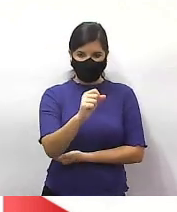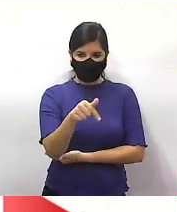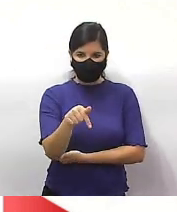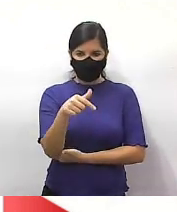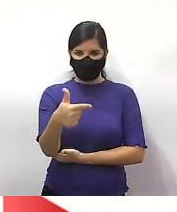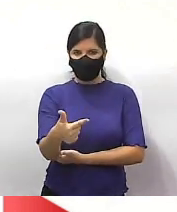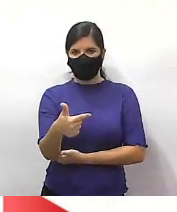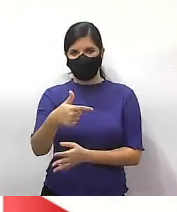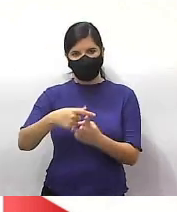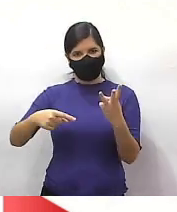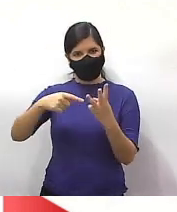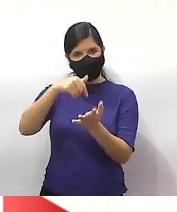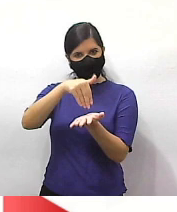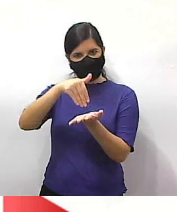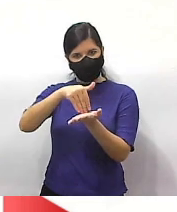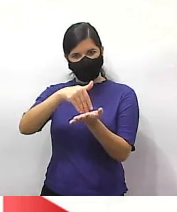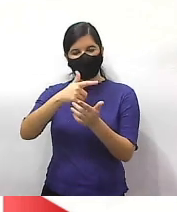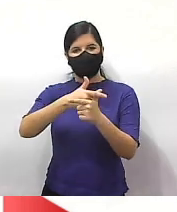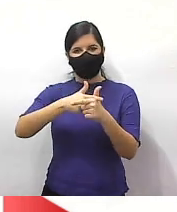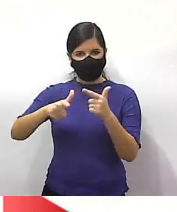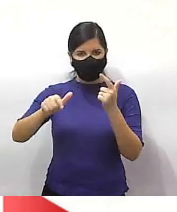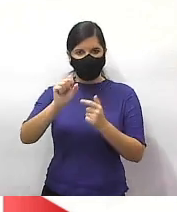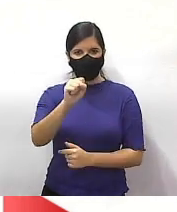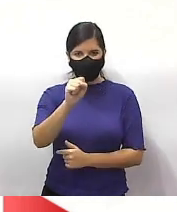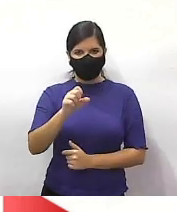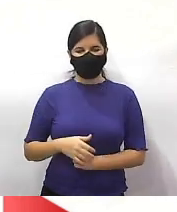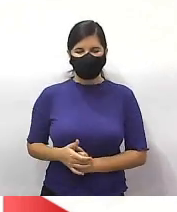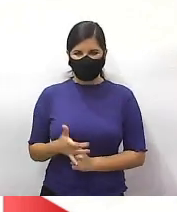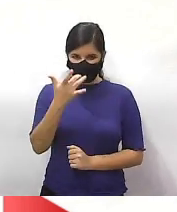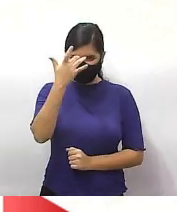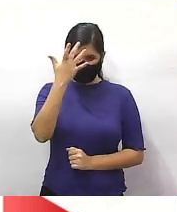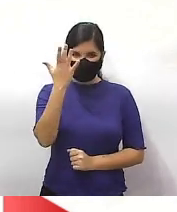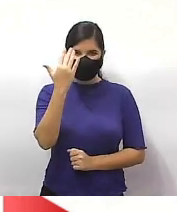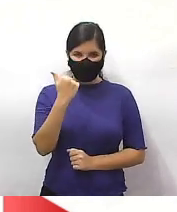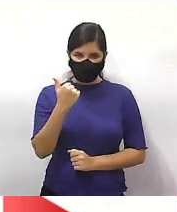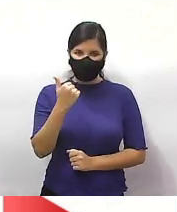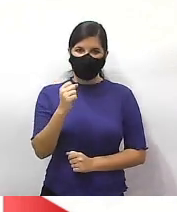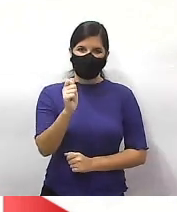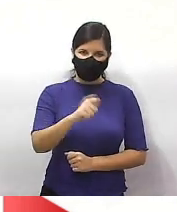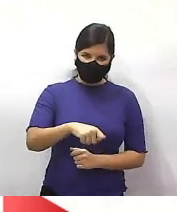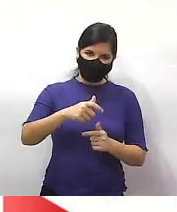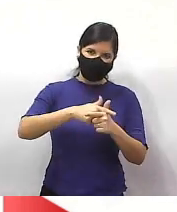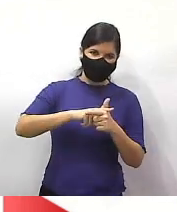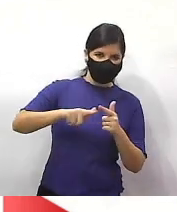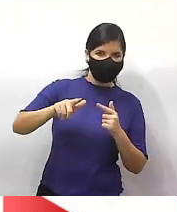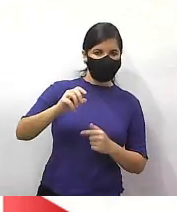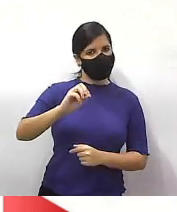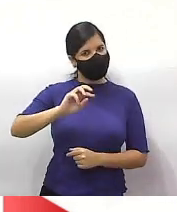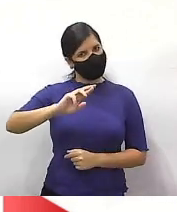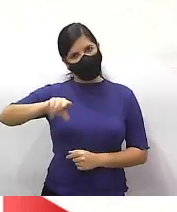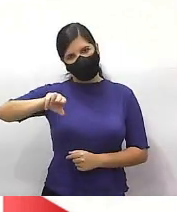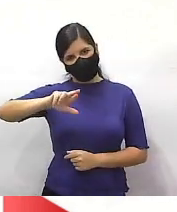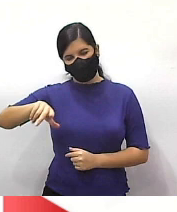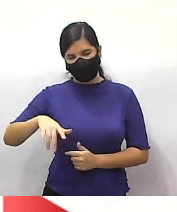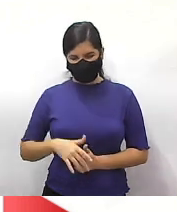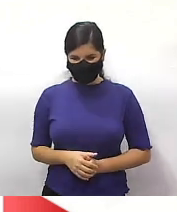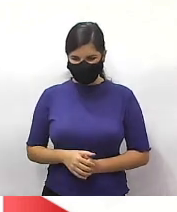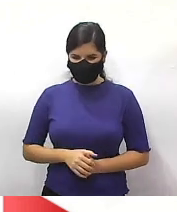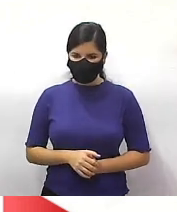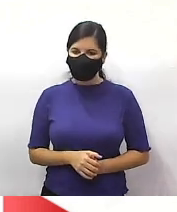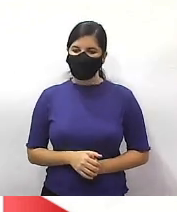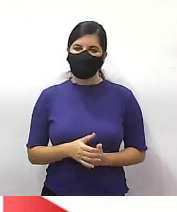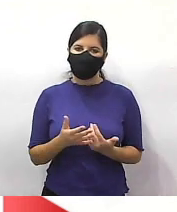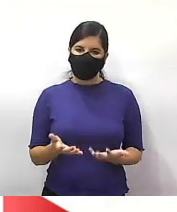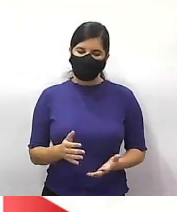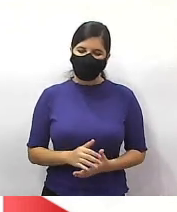872. E é ele que eu vou dividir por 8. Fica mais fácil para saber se todo esse número é ou não é divisível por 8, tá